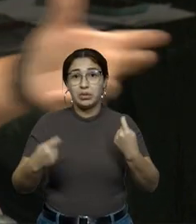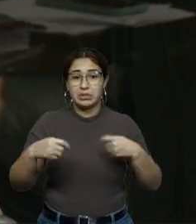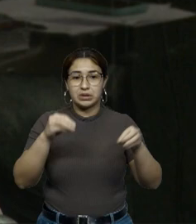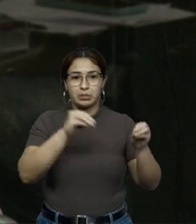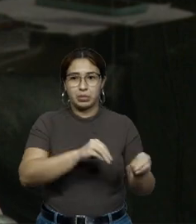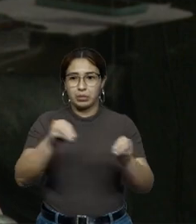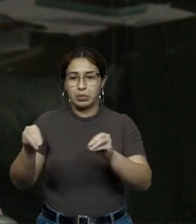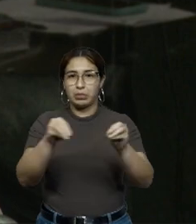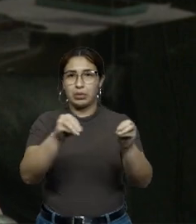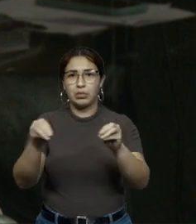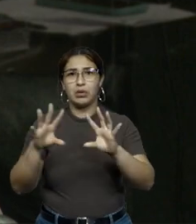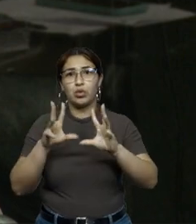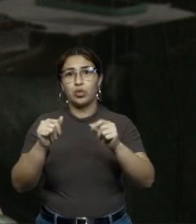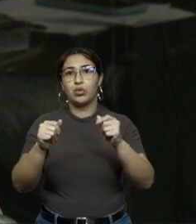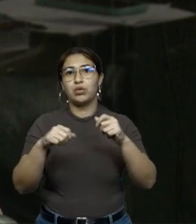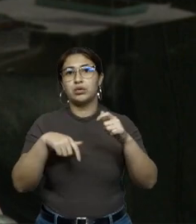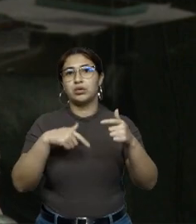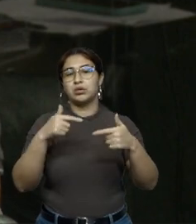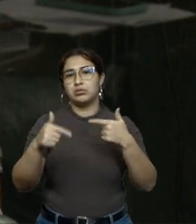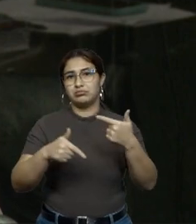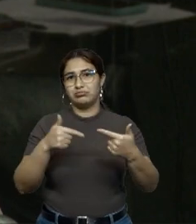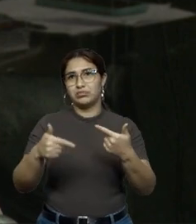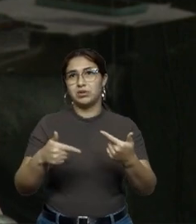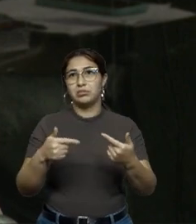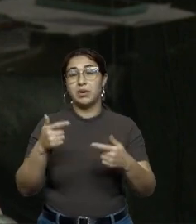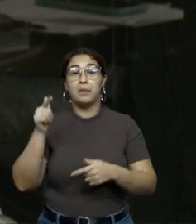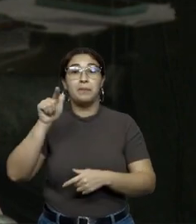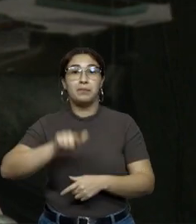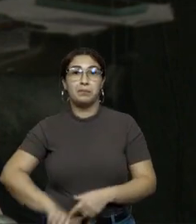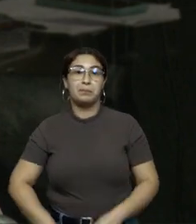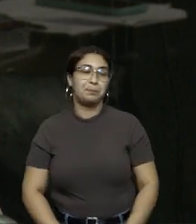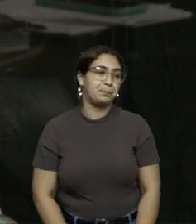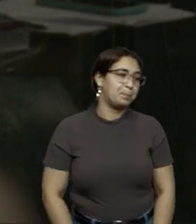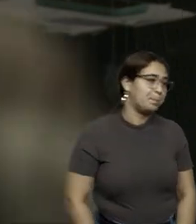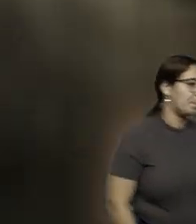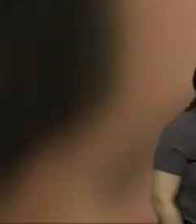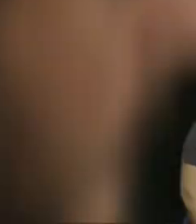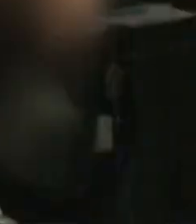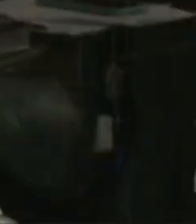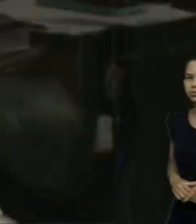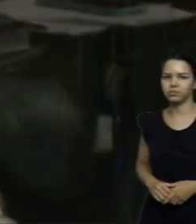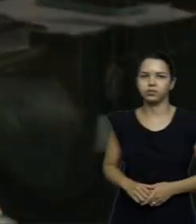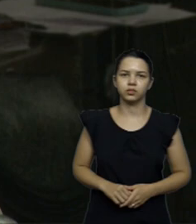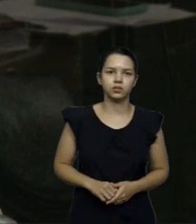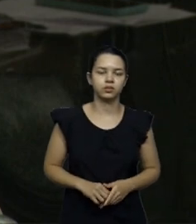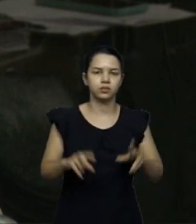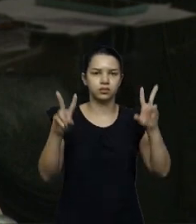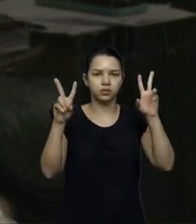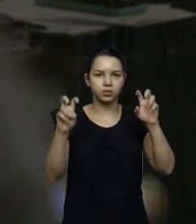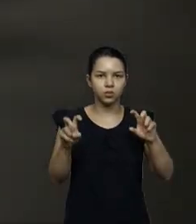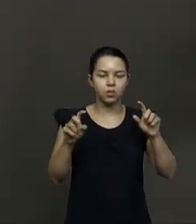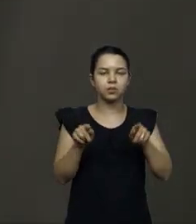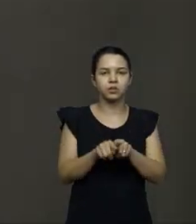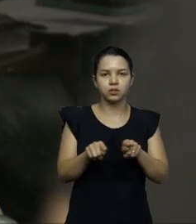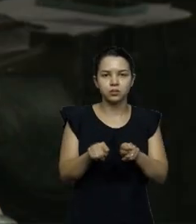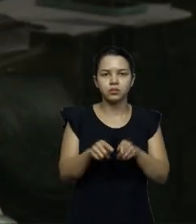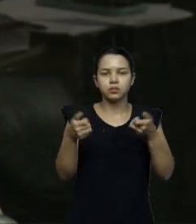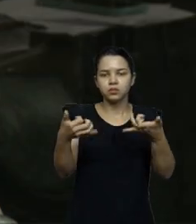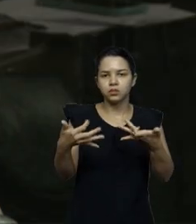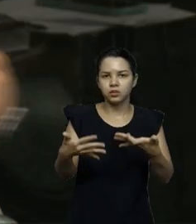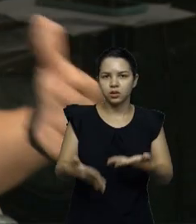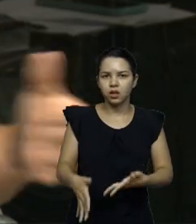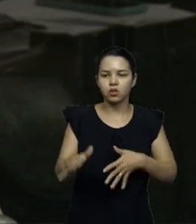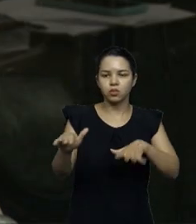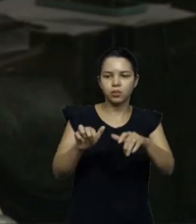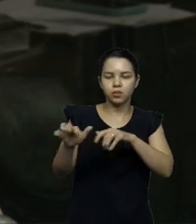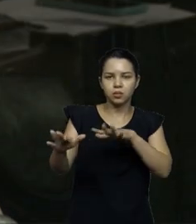com Clones dessas escolas né Queria falar também a respeito da chamada na chamada agora a pública